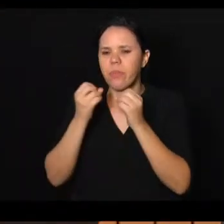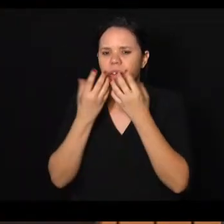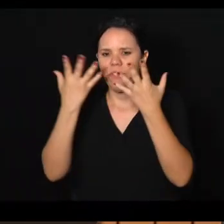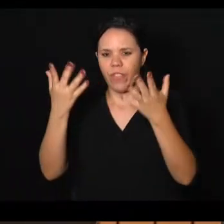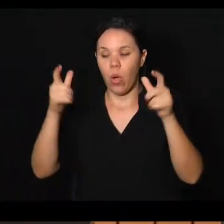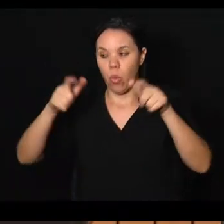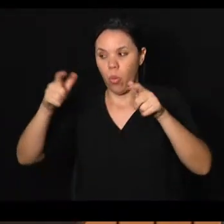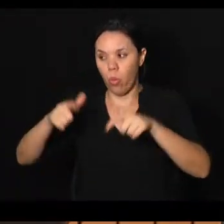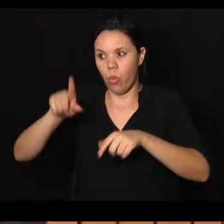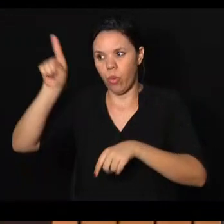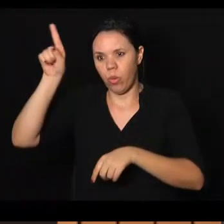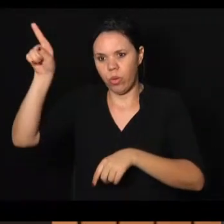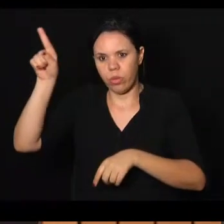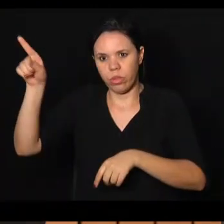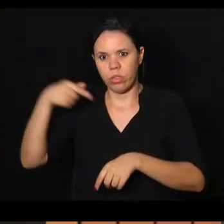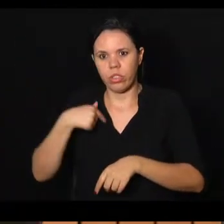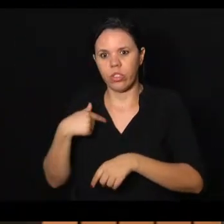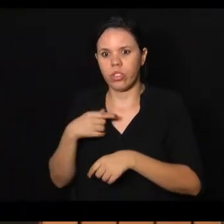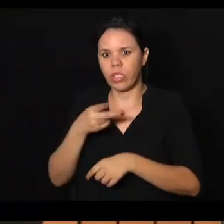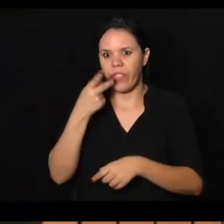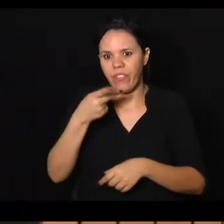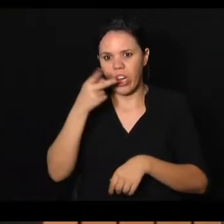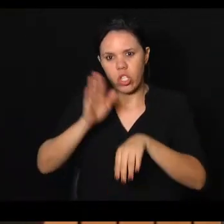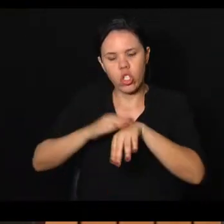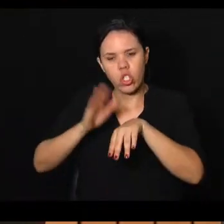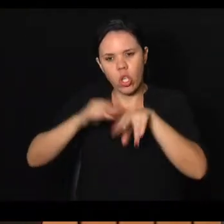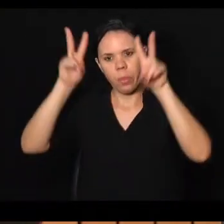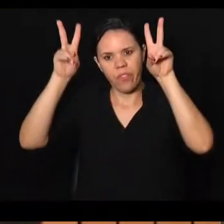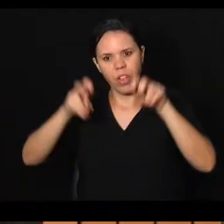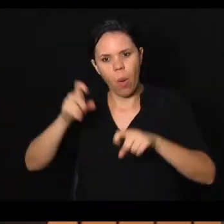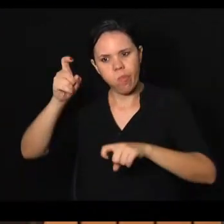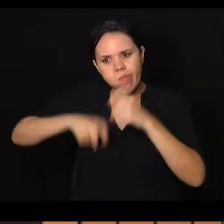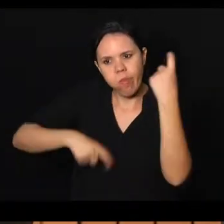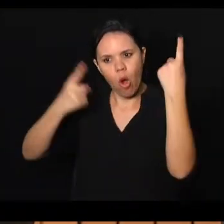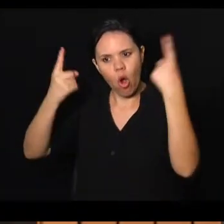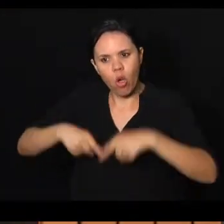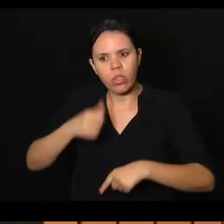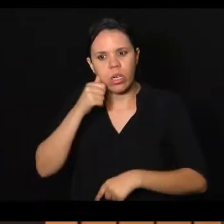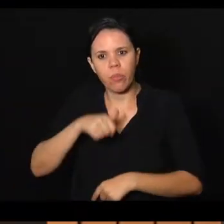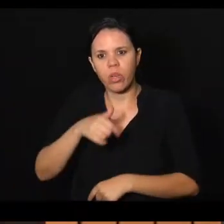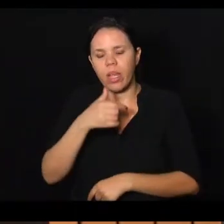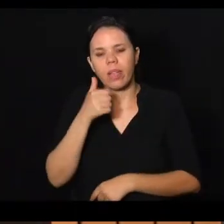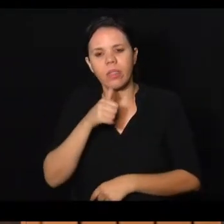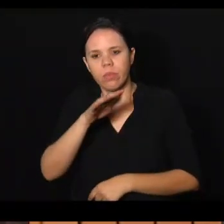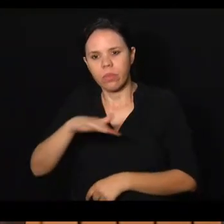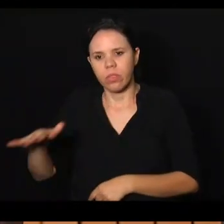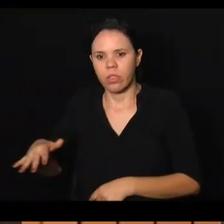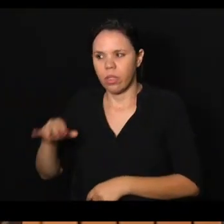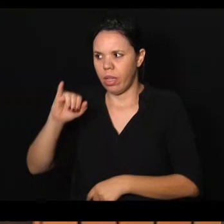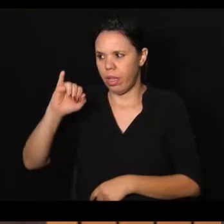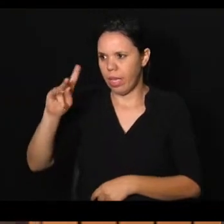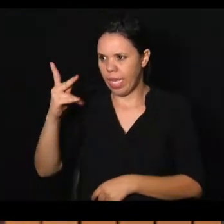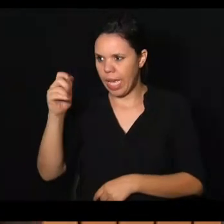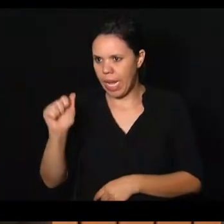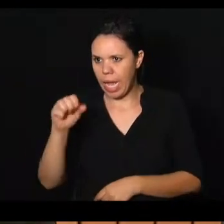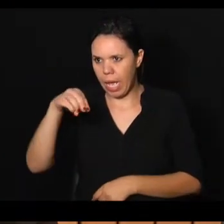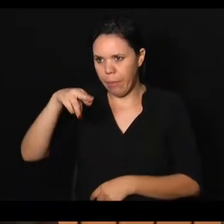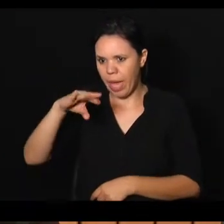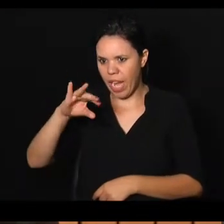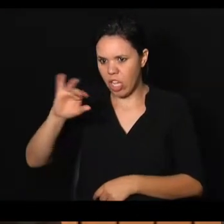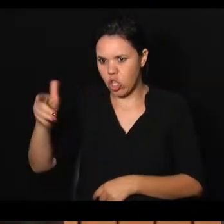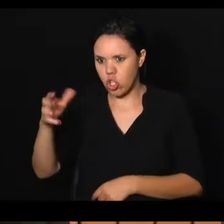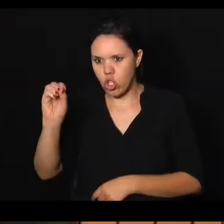Num lugar em que eu estava falando sobre a violência sexual contra mulheres e meninas na Ilha do Marajó. E eu